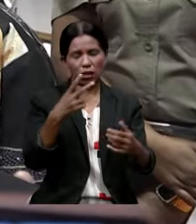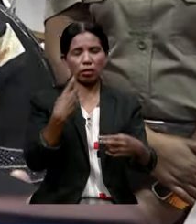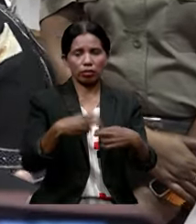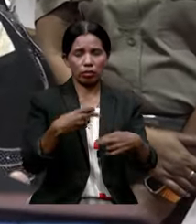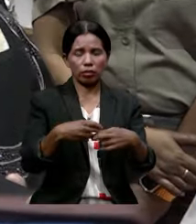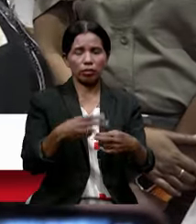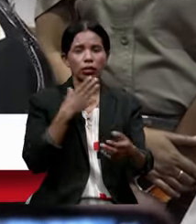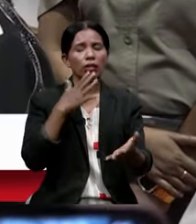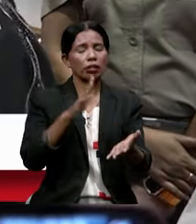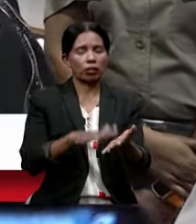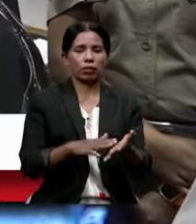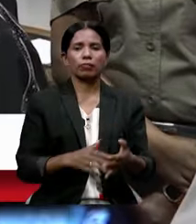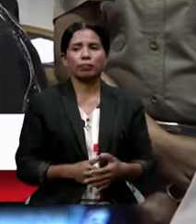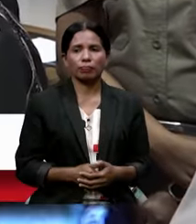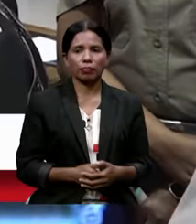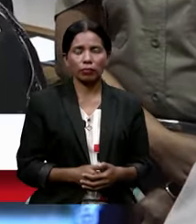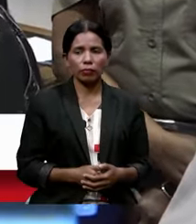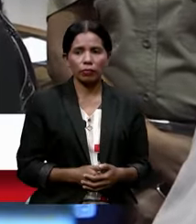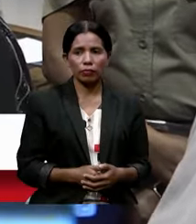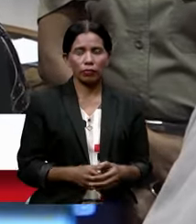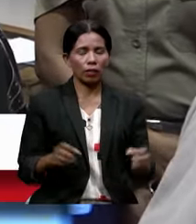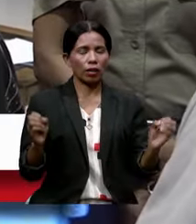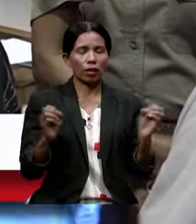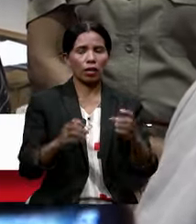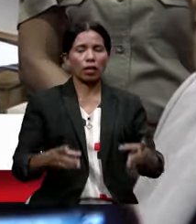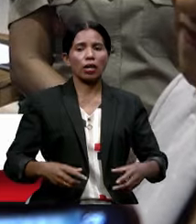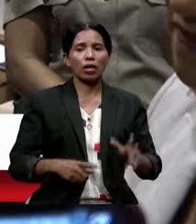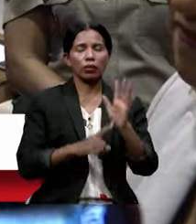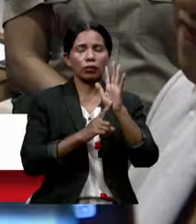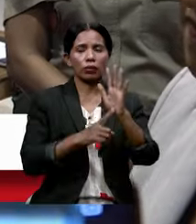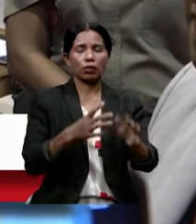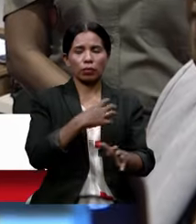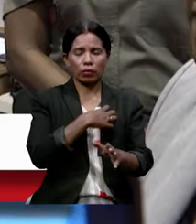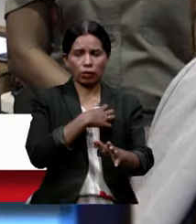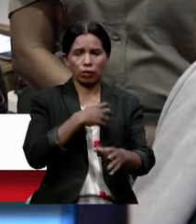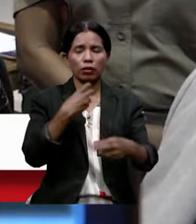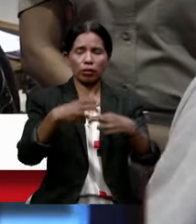grave também. Ne la dignifica a polícia e perigoso.